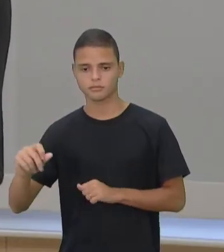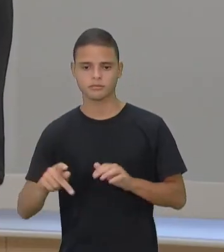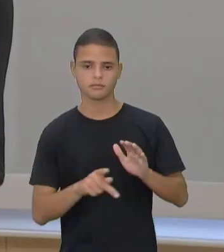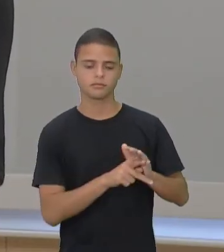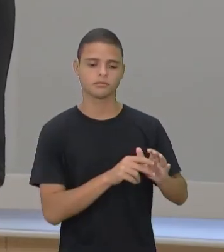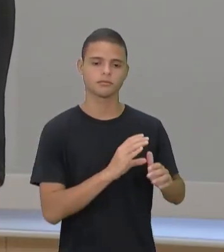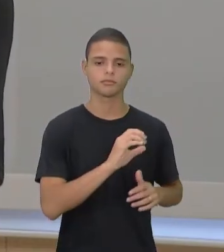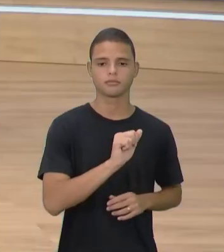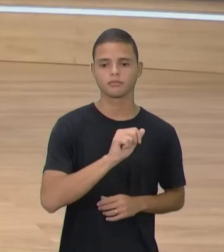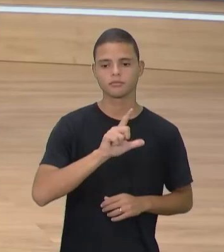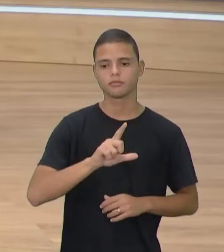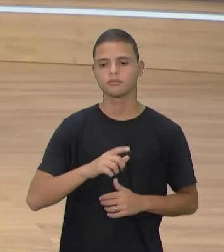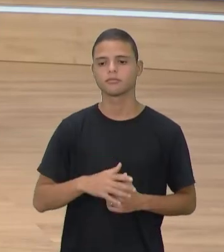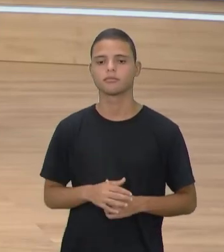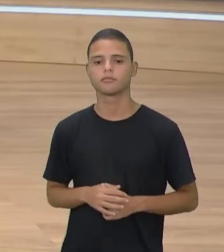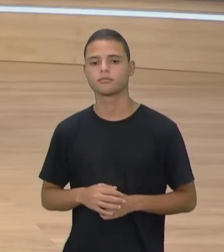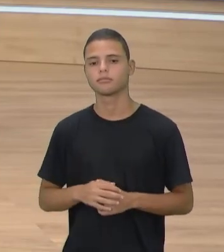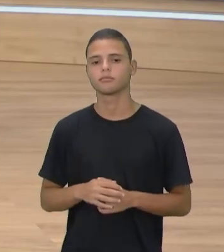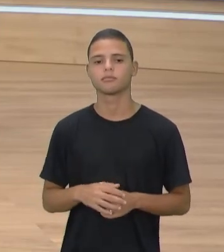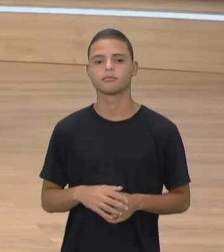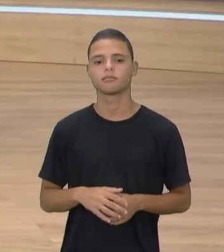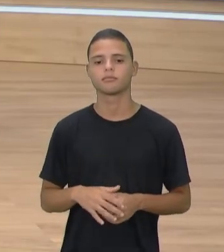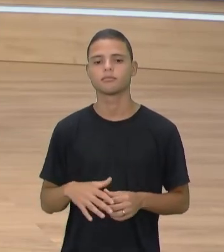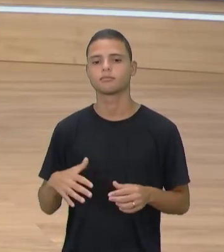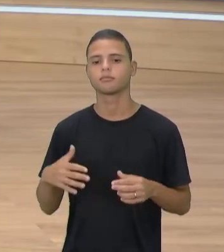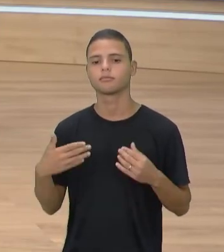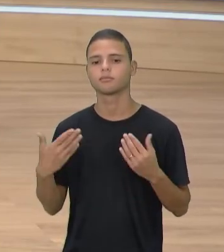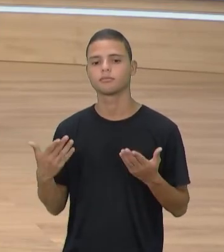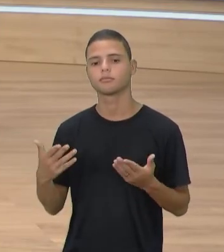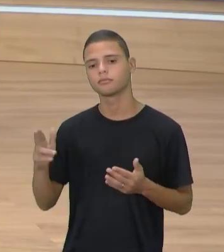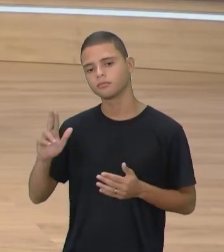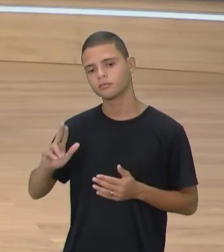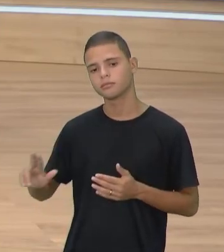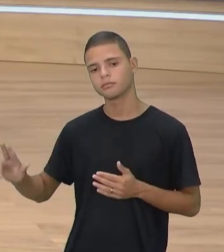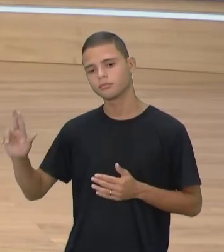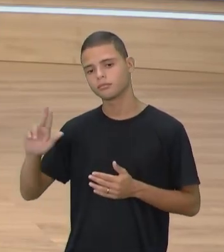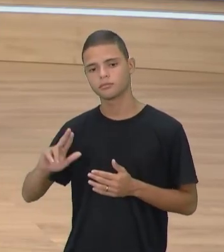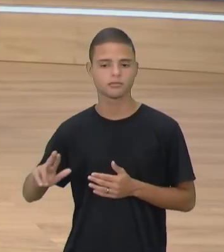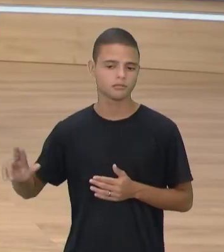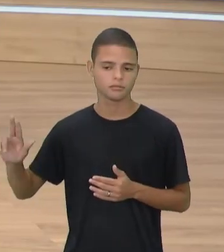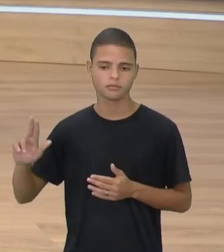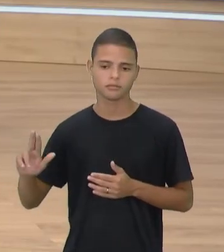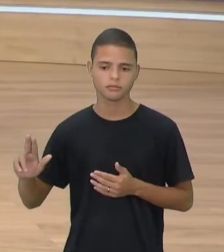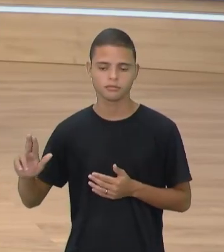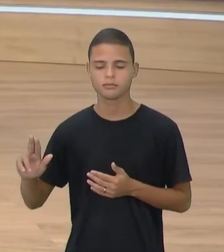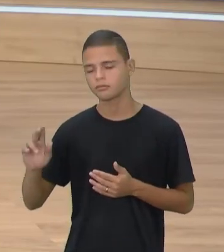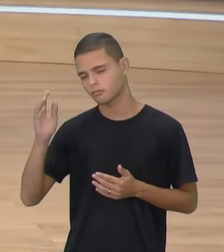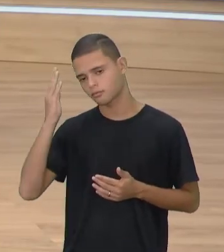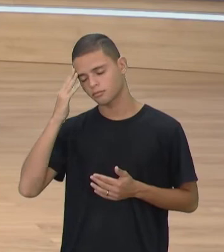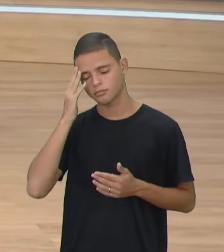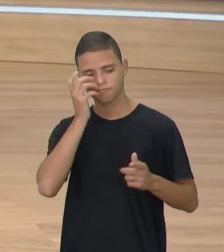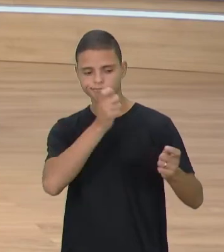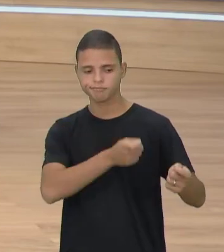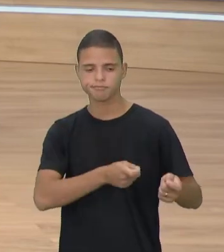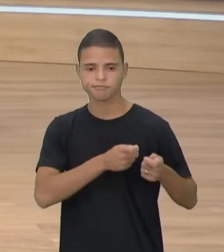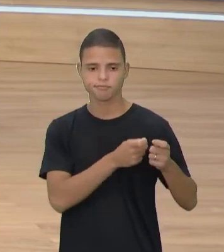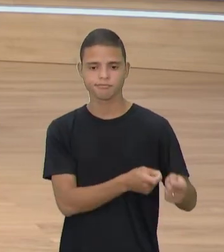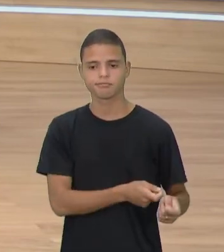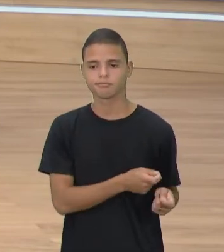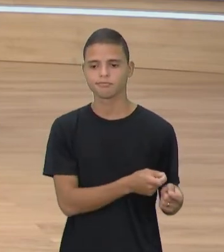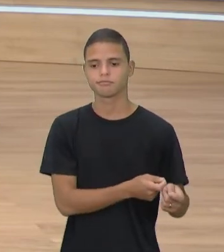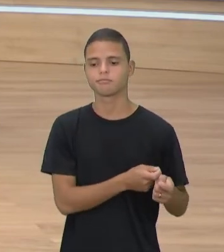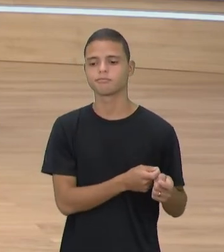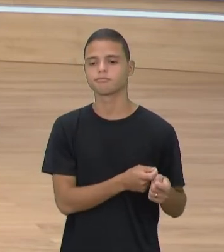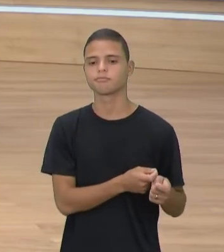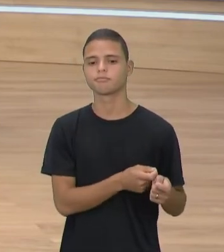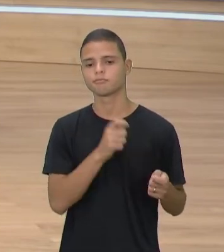E qual que é a função dele quando a gente faz a argamassa? Porque do cimento, a gente vê lá da mesma cor, mistura com a água,